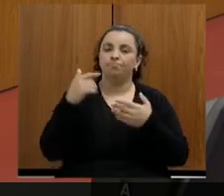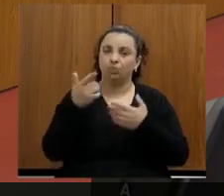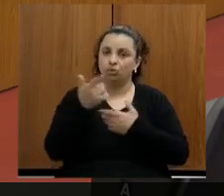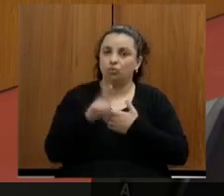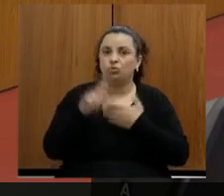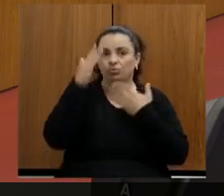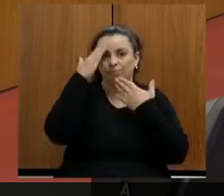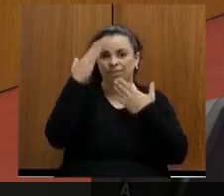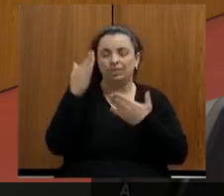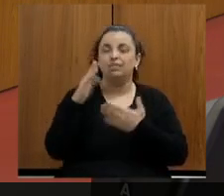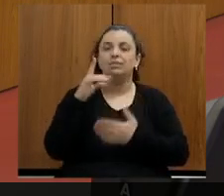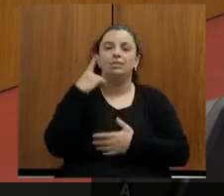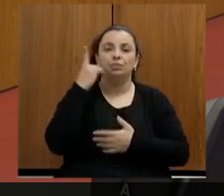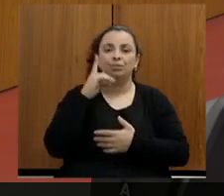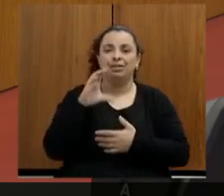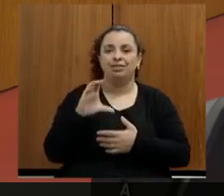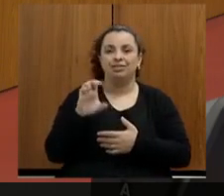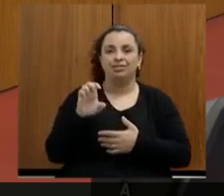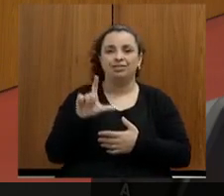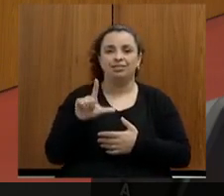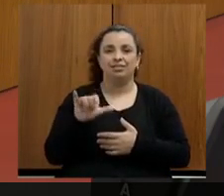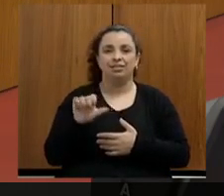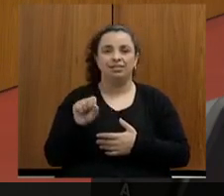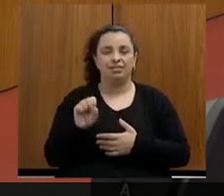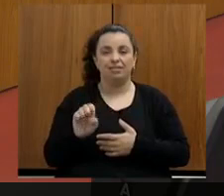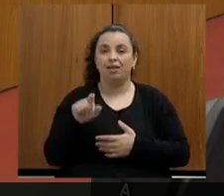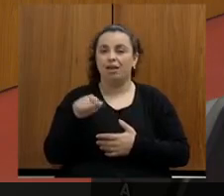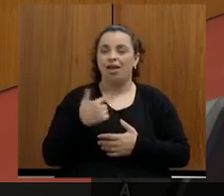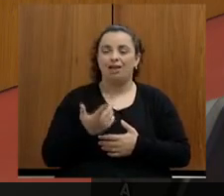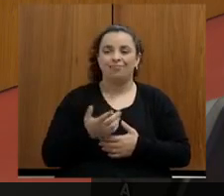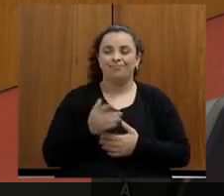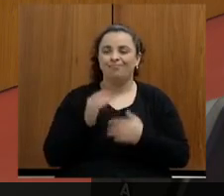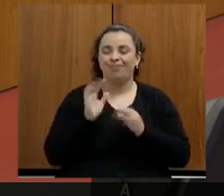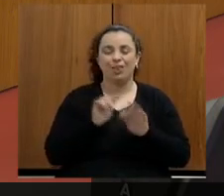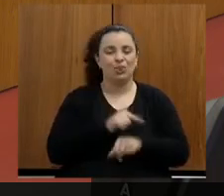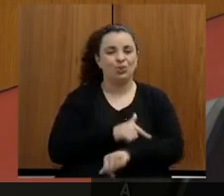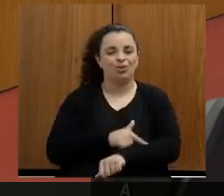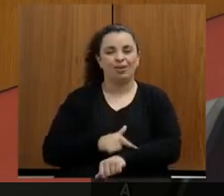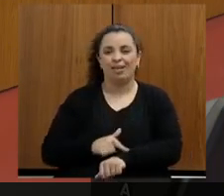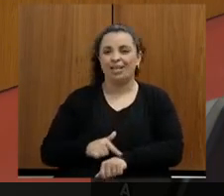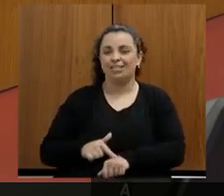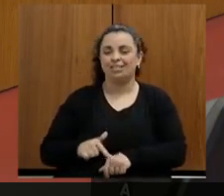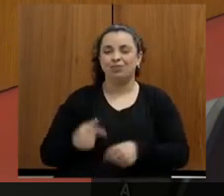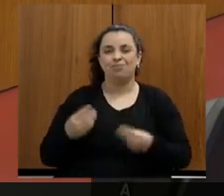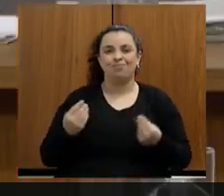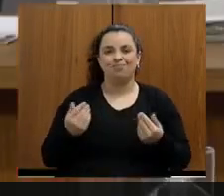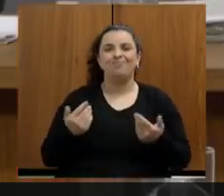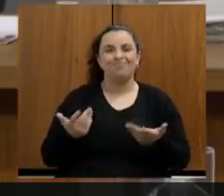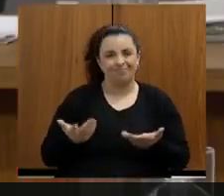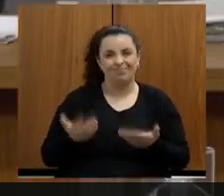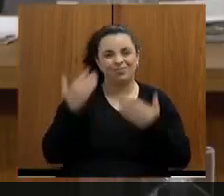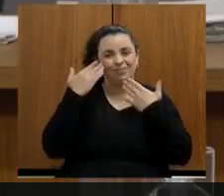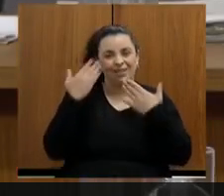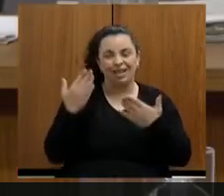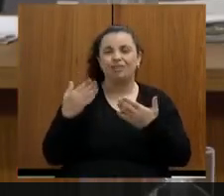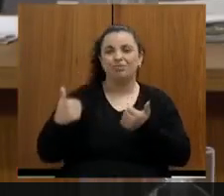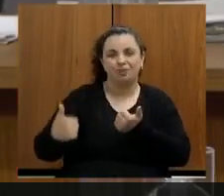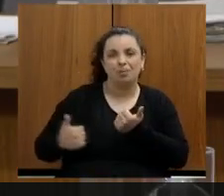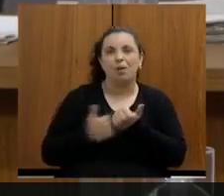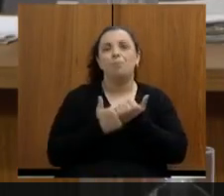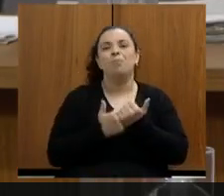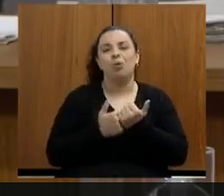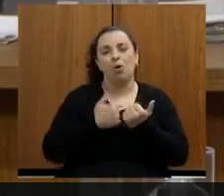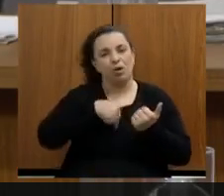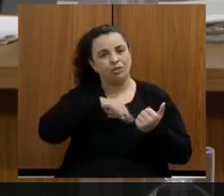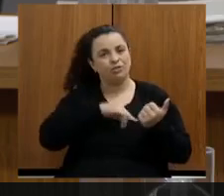você deputada feliz que amar a gentileza em pessoa Obrigado meu senhor pelo o apoio também Senhora da nossa